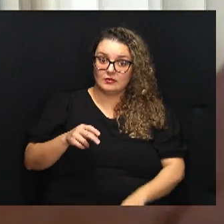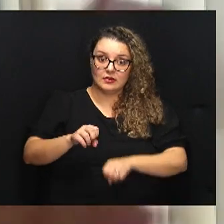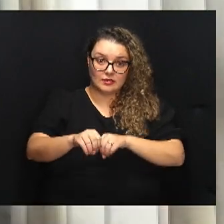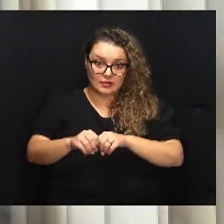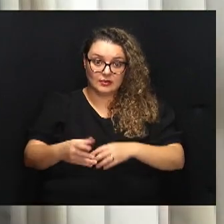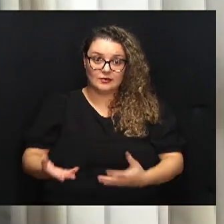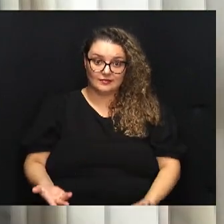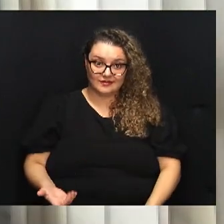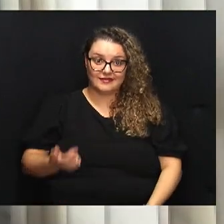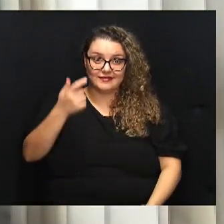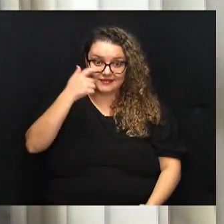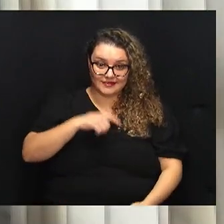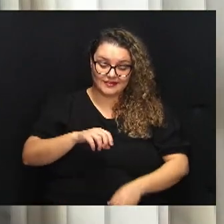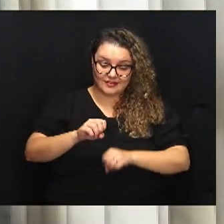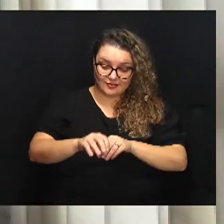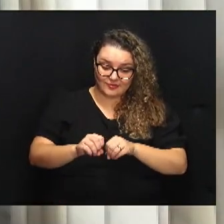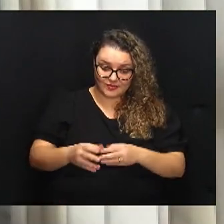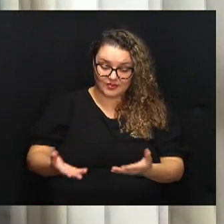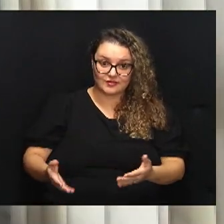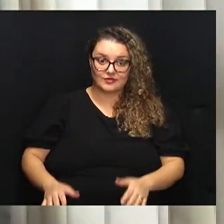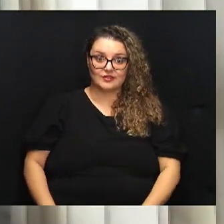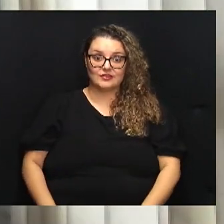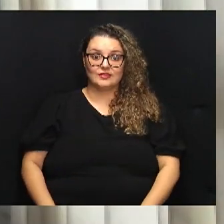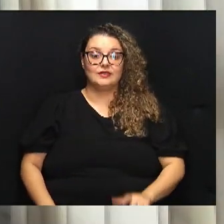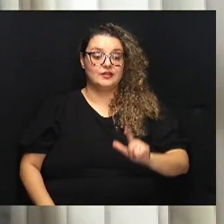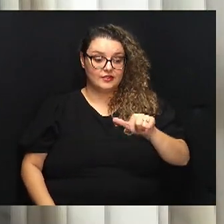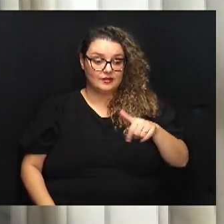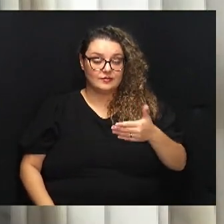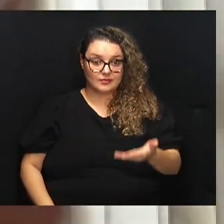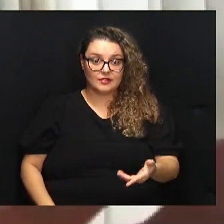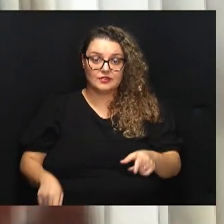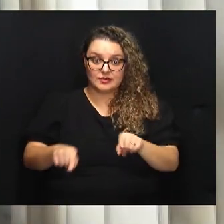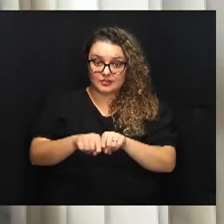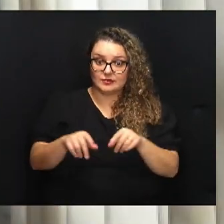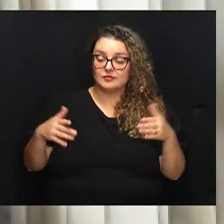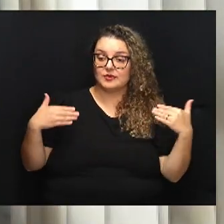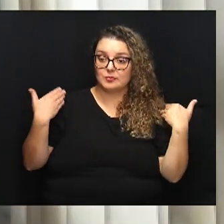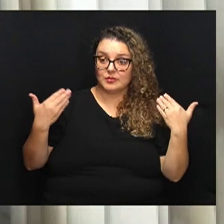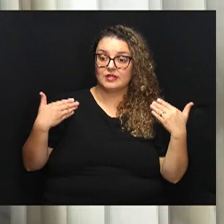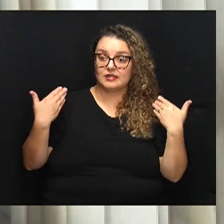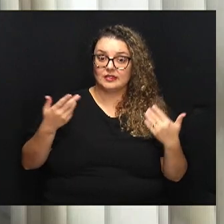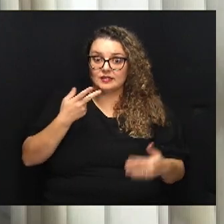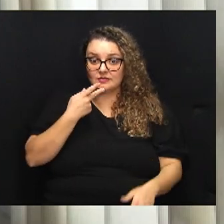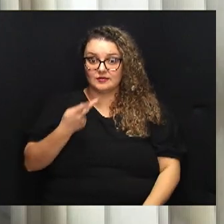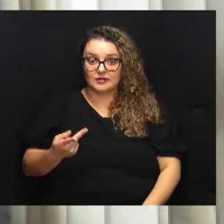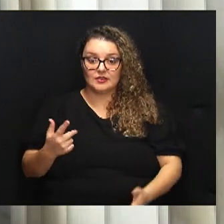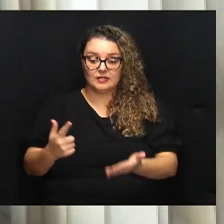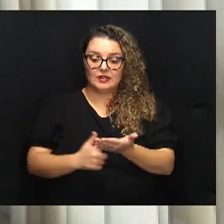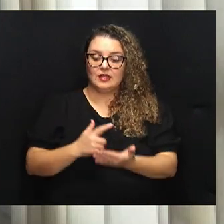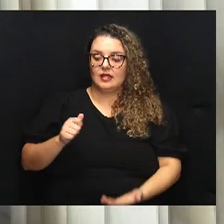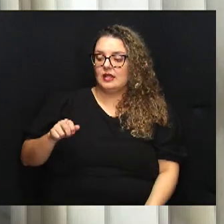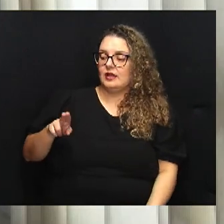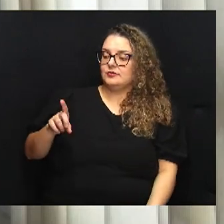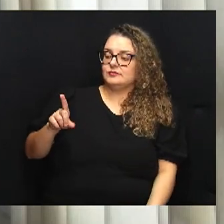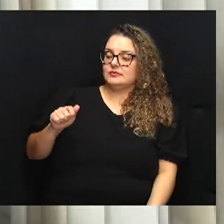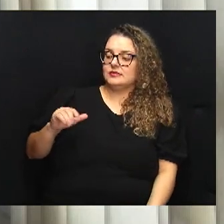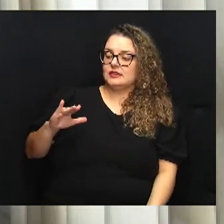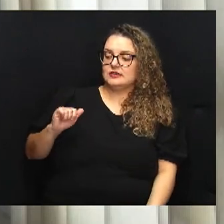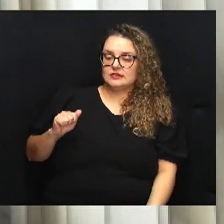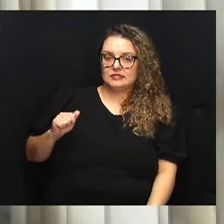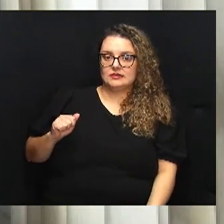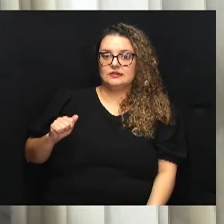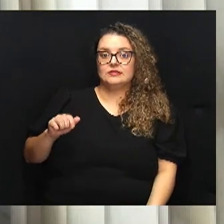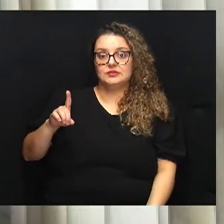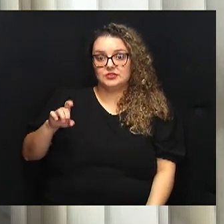Eu sou uma educadora. Depois disso, é também uma alegria falar sobre o livro A Audácia de Ser Feliz. E a